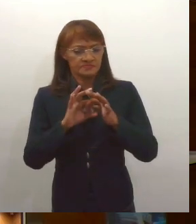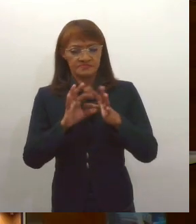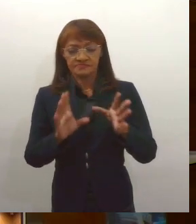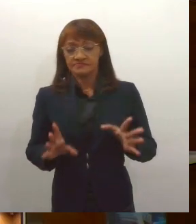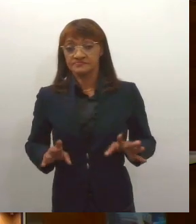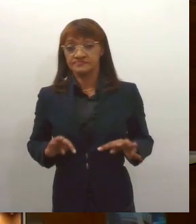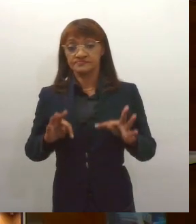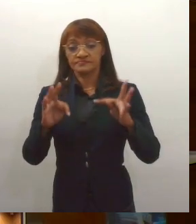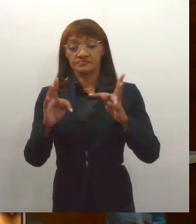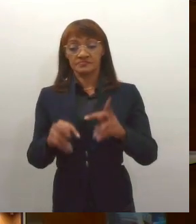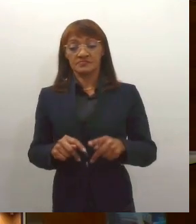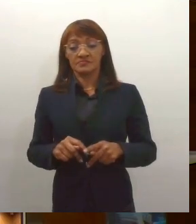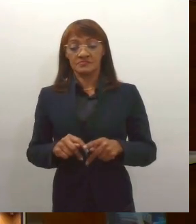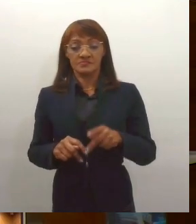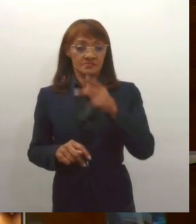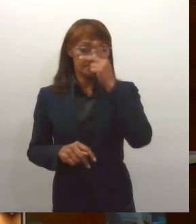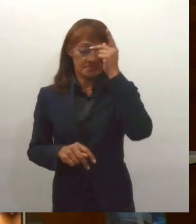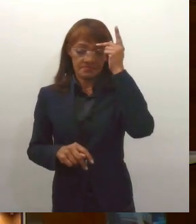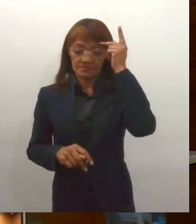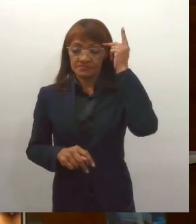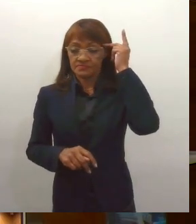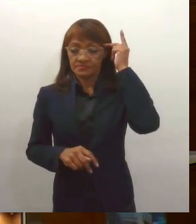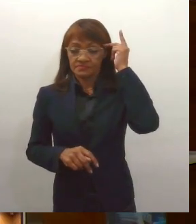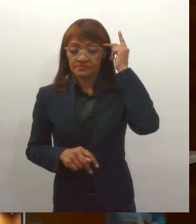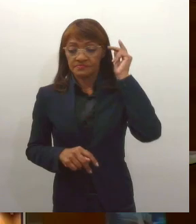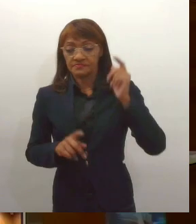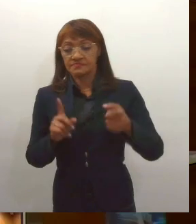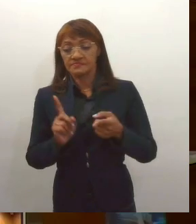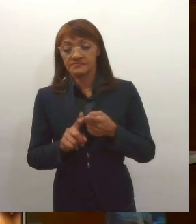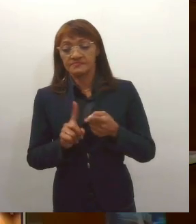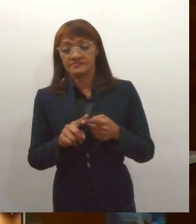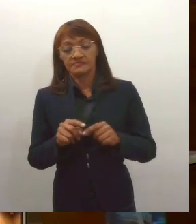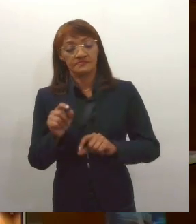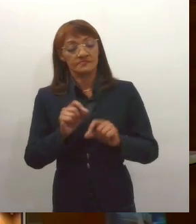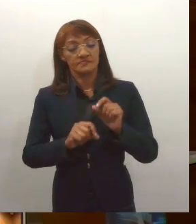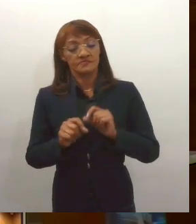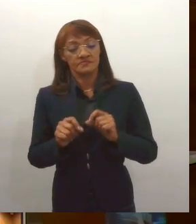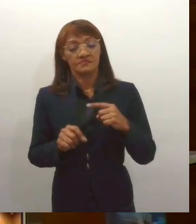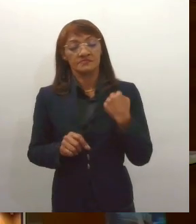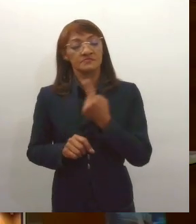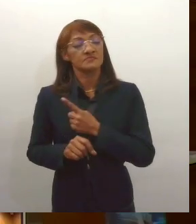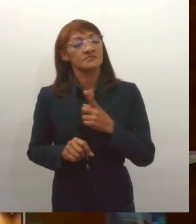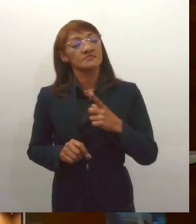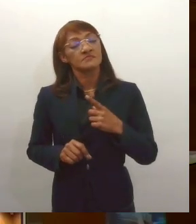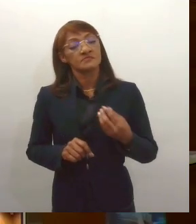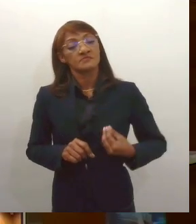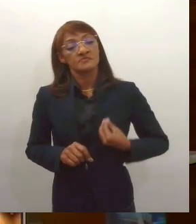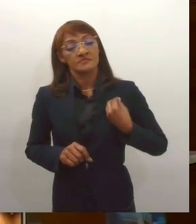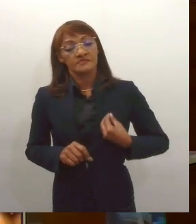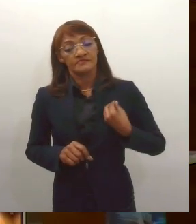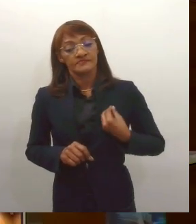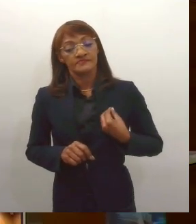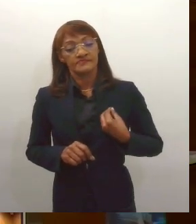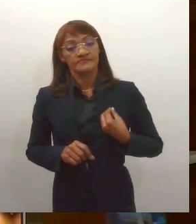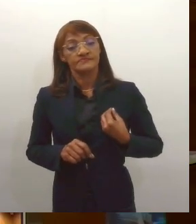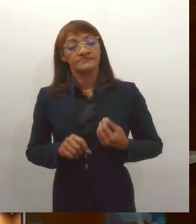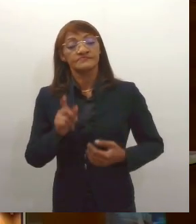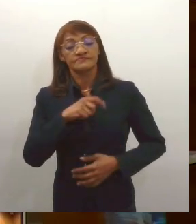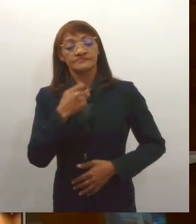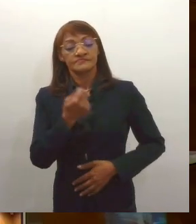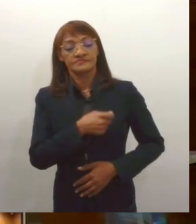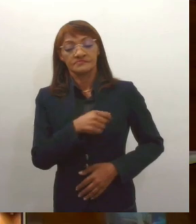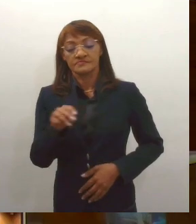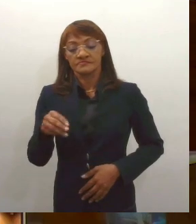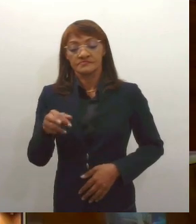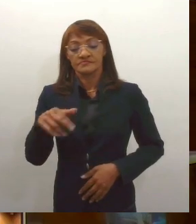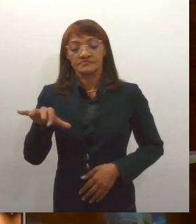fala teremos também né a participação do Delegado Mário Leone o promotor de justiça Raimundo